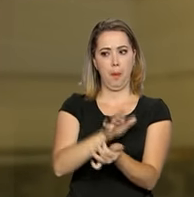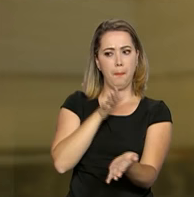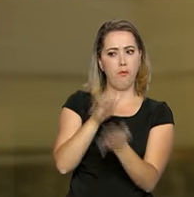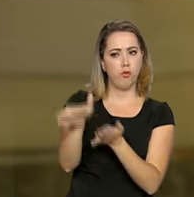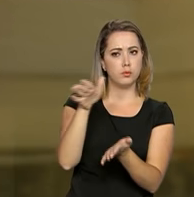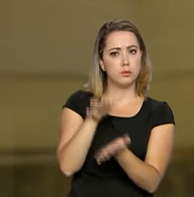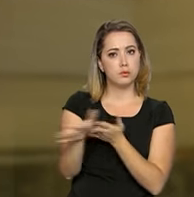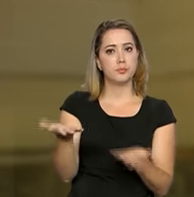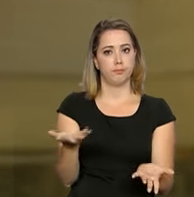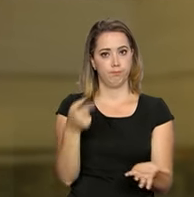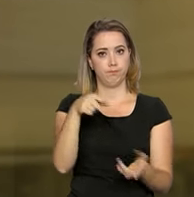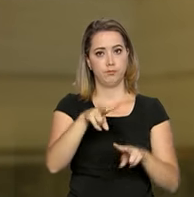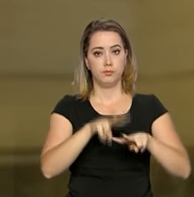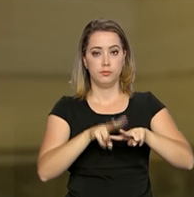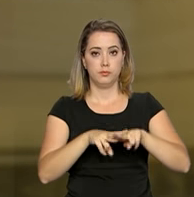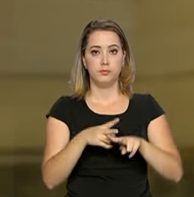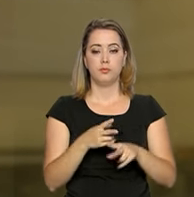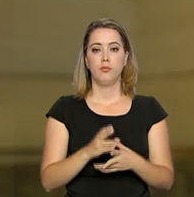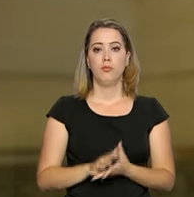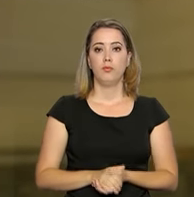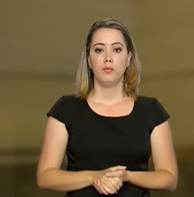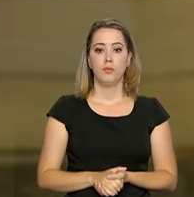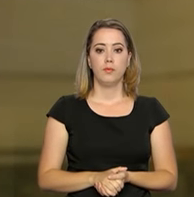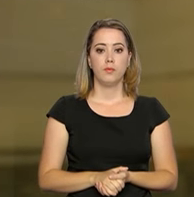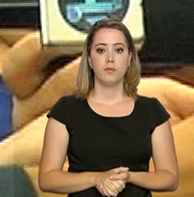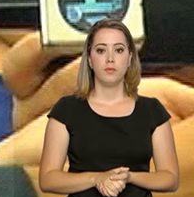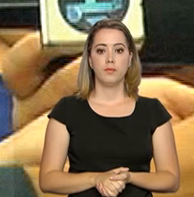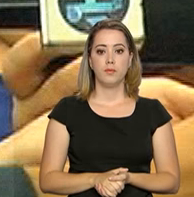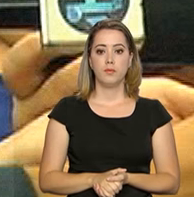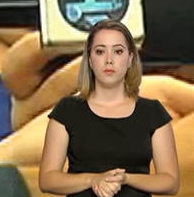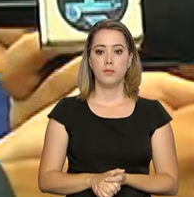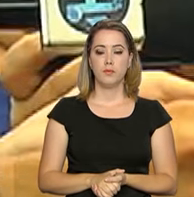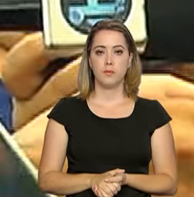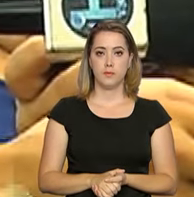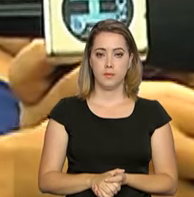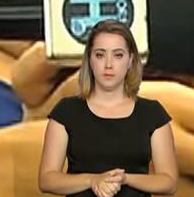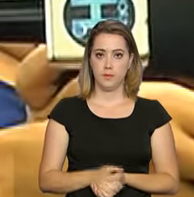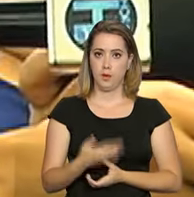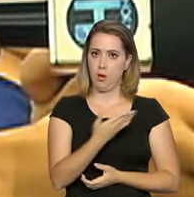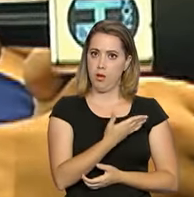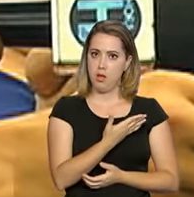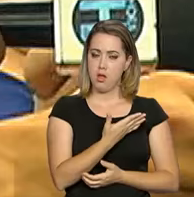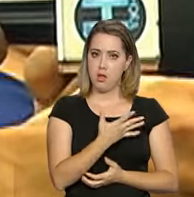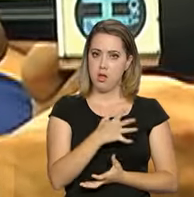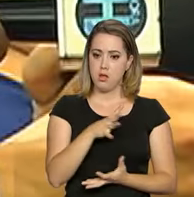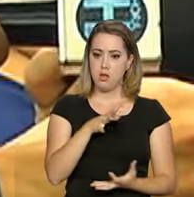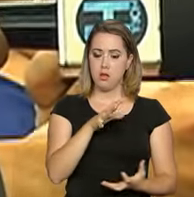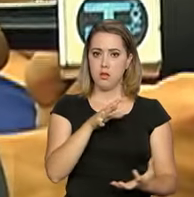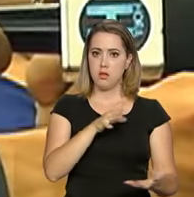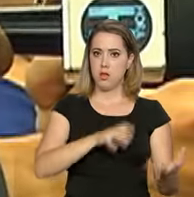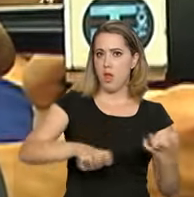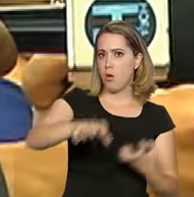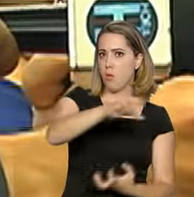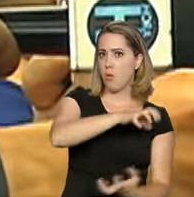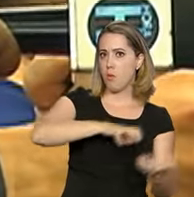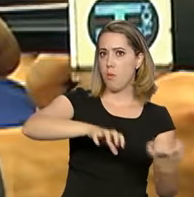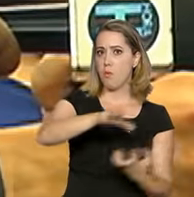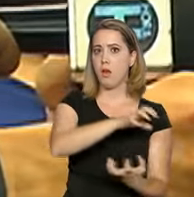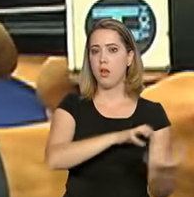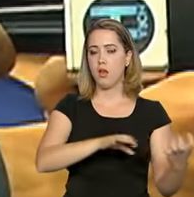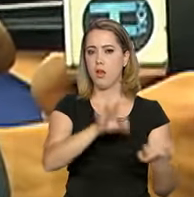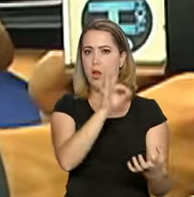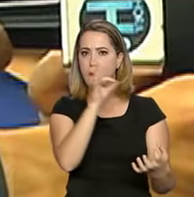penitenciário do estado há uma guerra silenciosa que o Estado tem que intervir